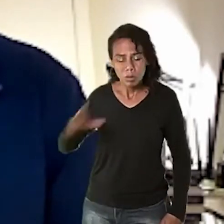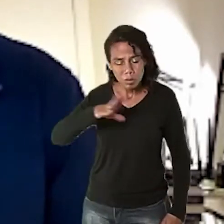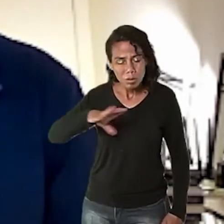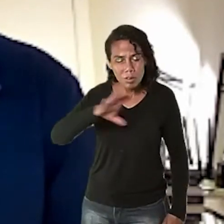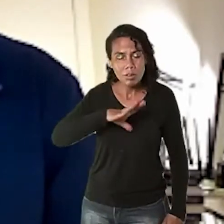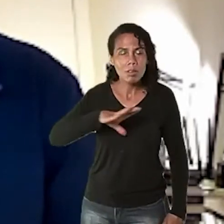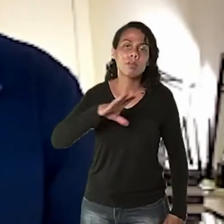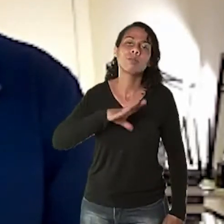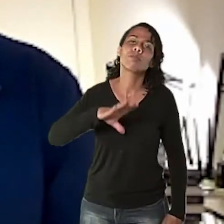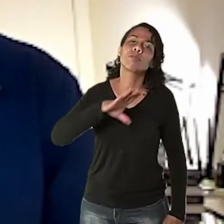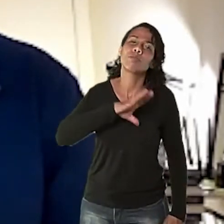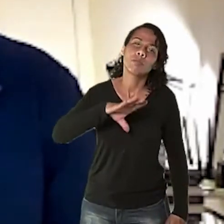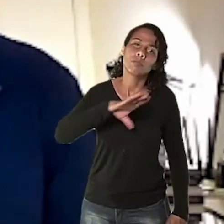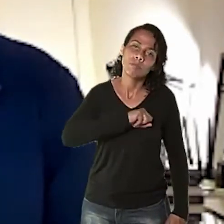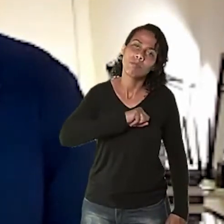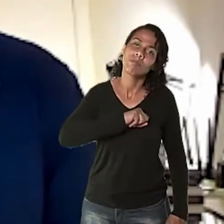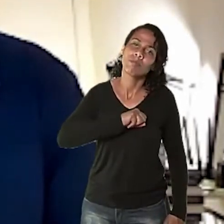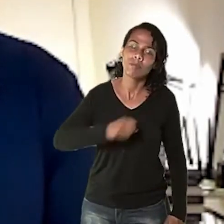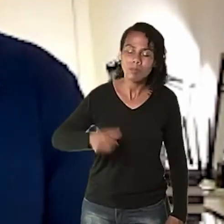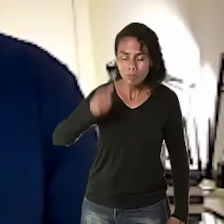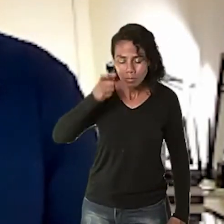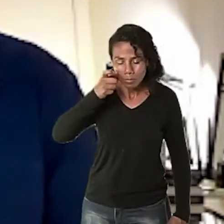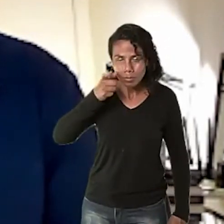sul global, e eu acho que é a mais interessante